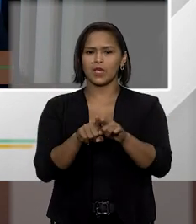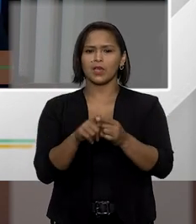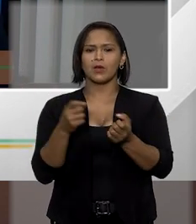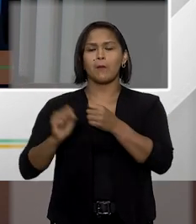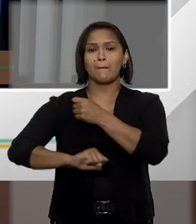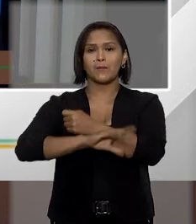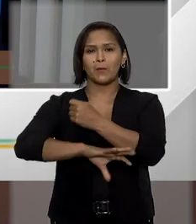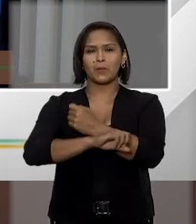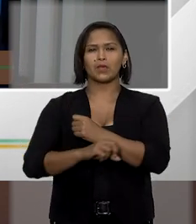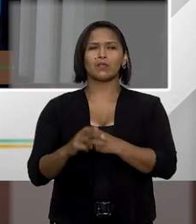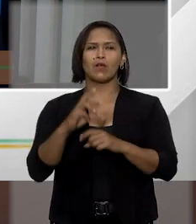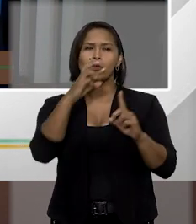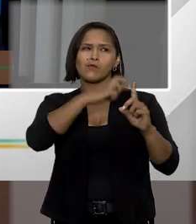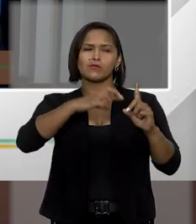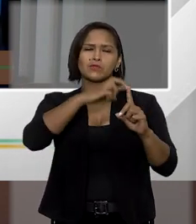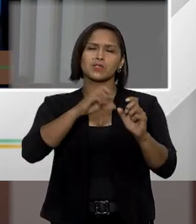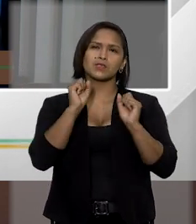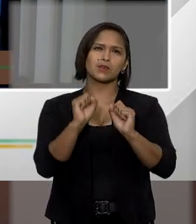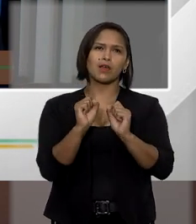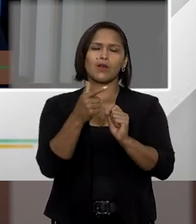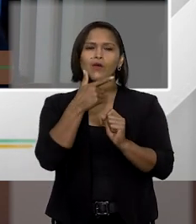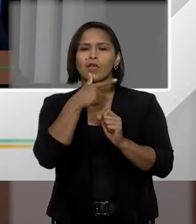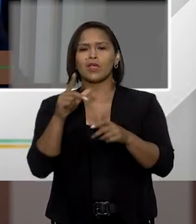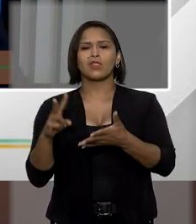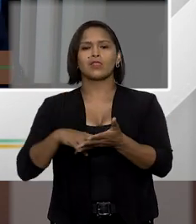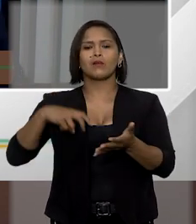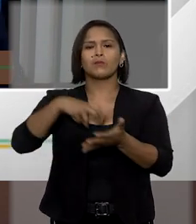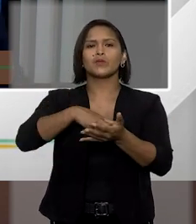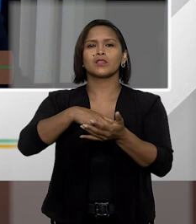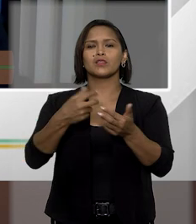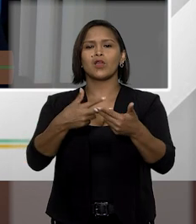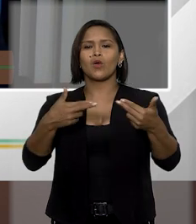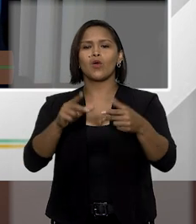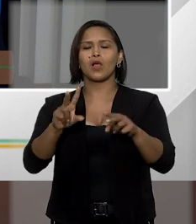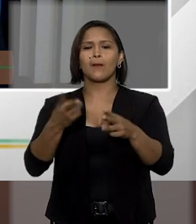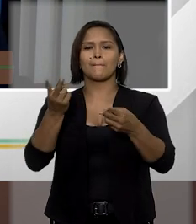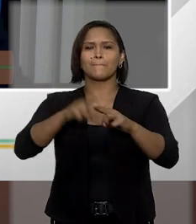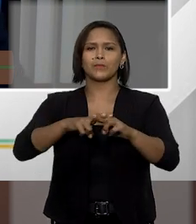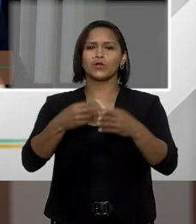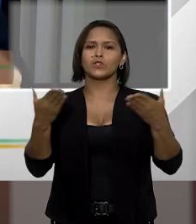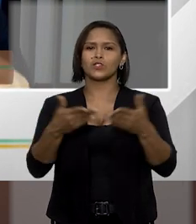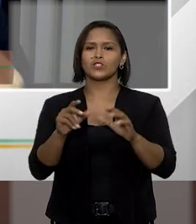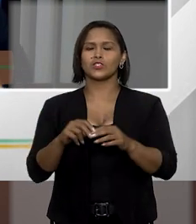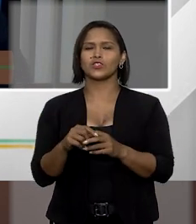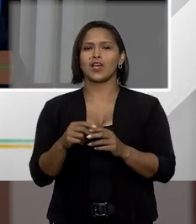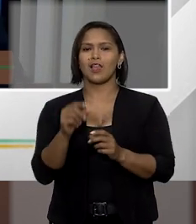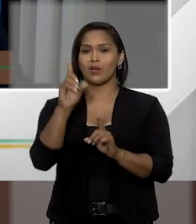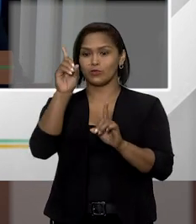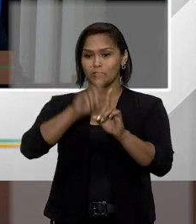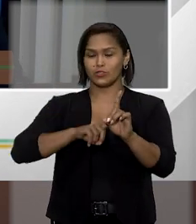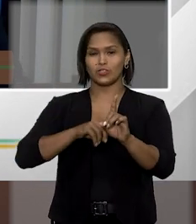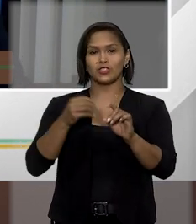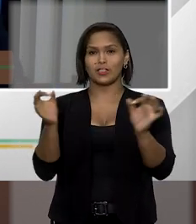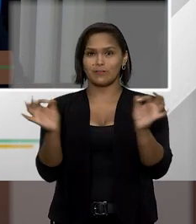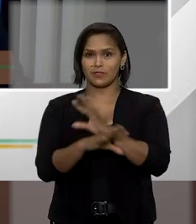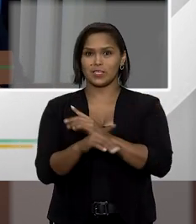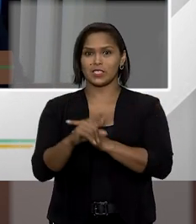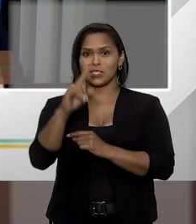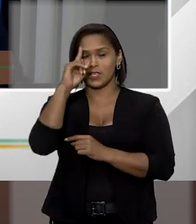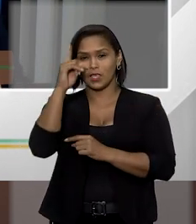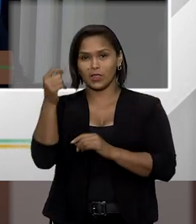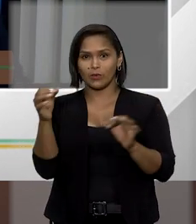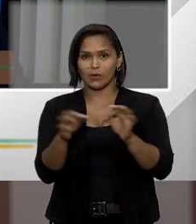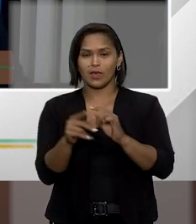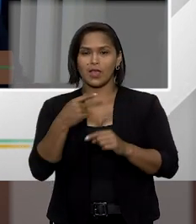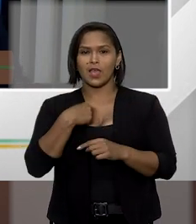pagamento de uma propina para um fiscal eventualmente não apreender o produto que já encontra-se com sua data de validade vencida. Veja, estou dizendo